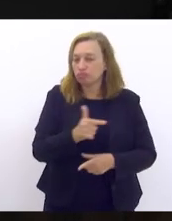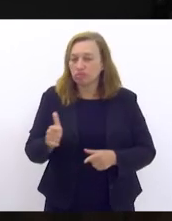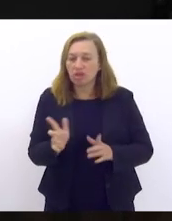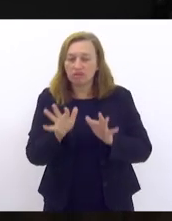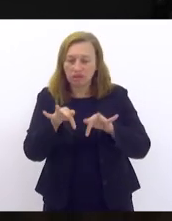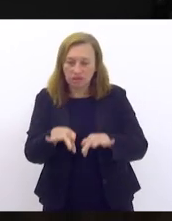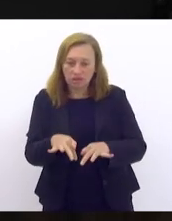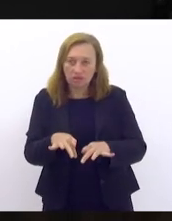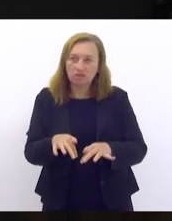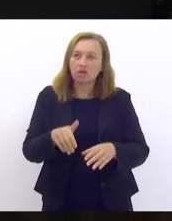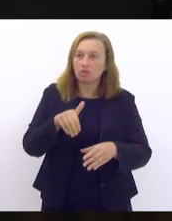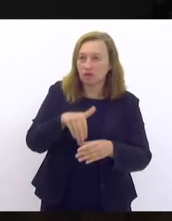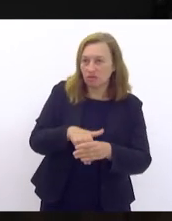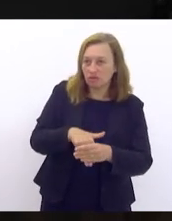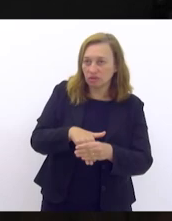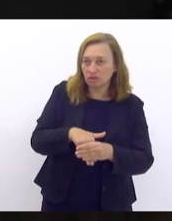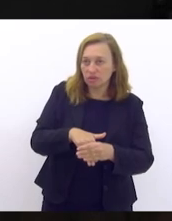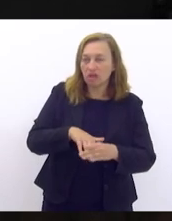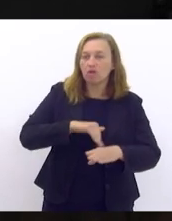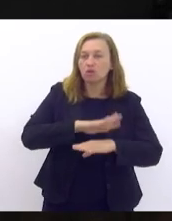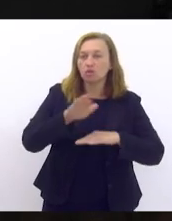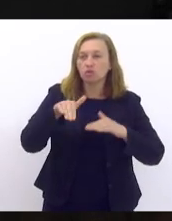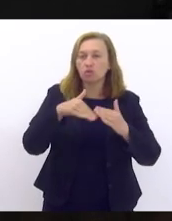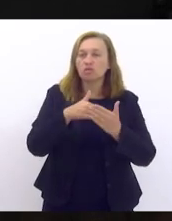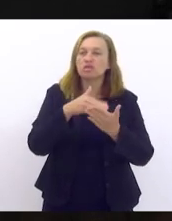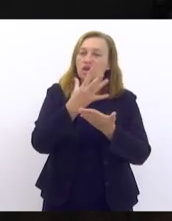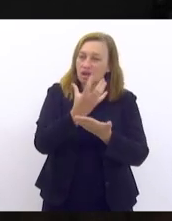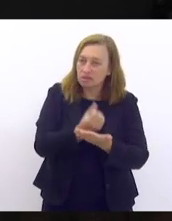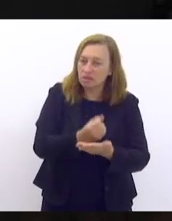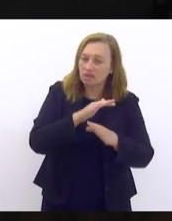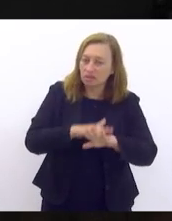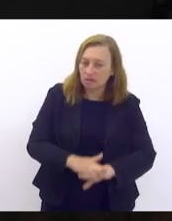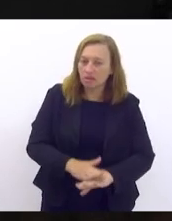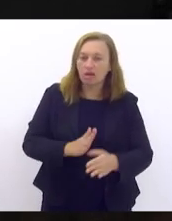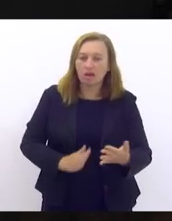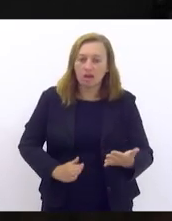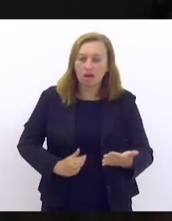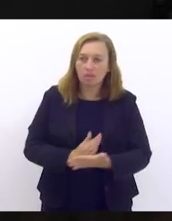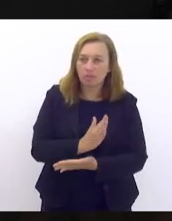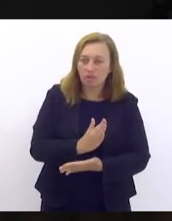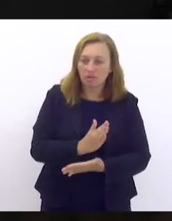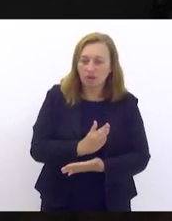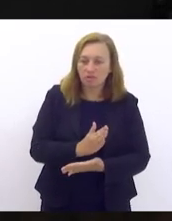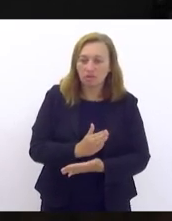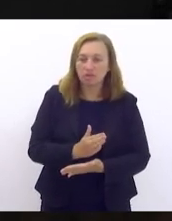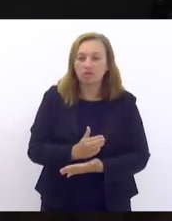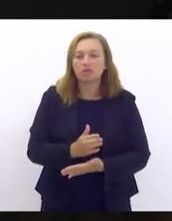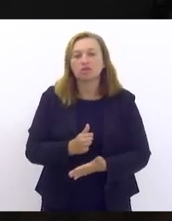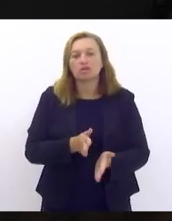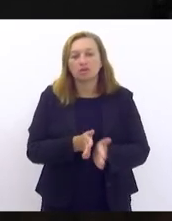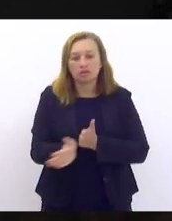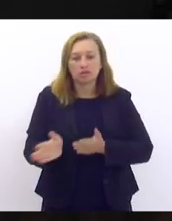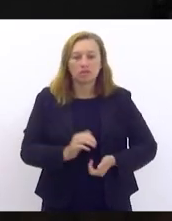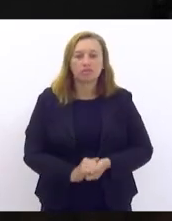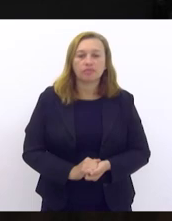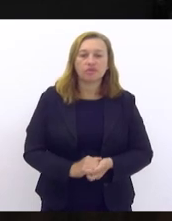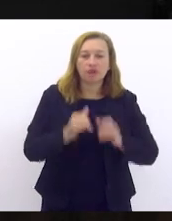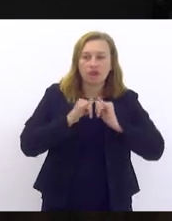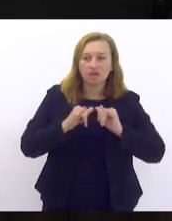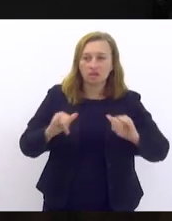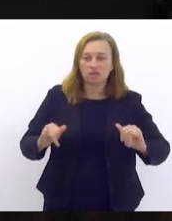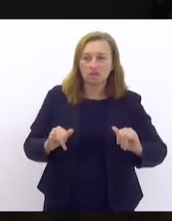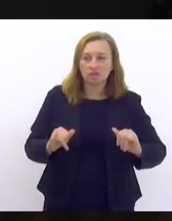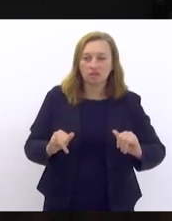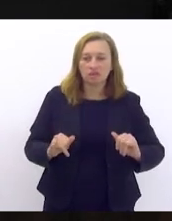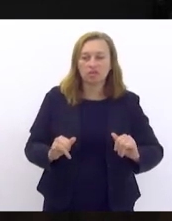queira discutir, encerrada a discussão. Em votação, senhores que aprovam, permaneçam como estão. Aprovado, vai autógrafo. Anuncio.